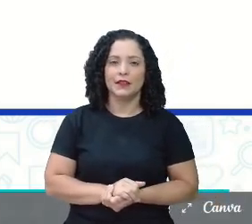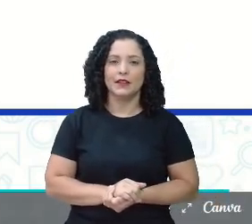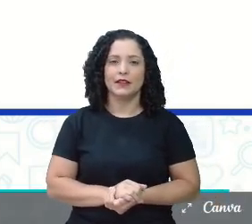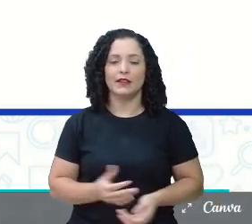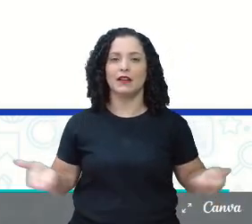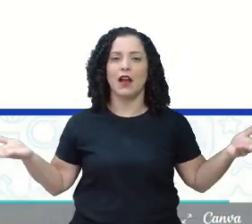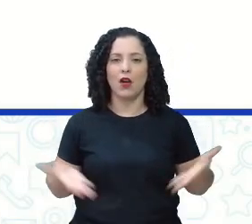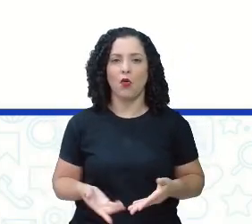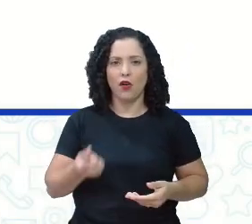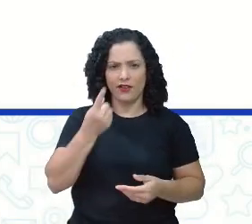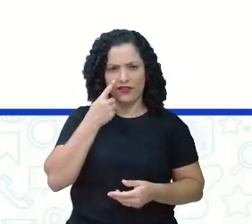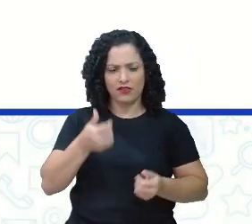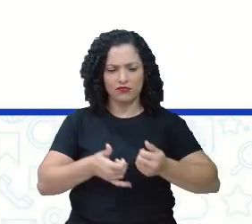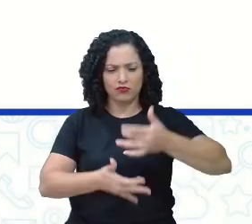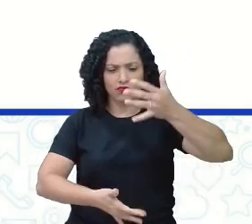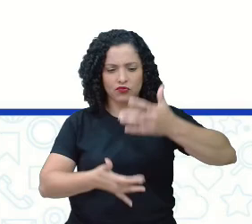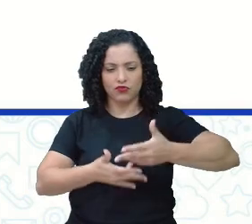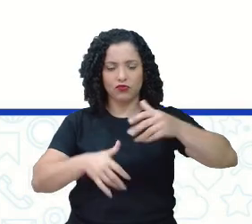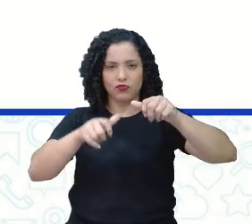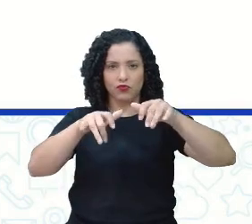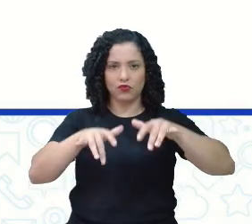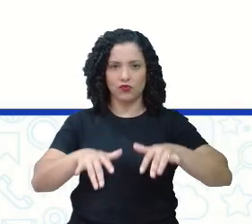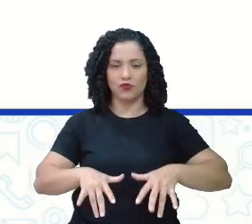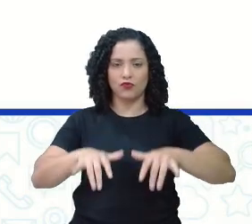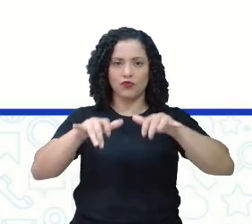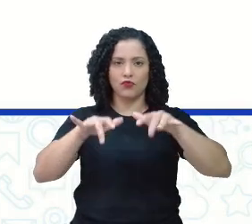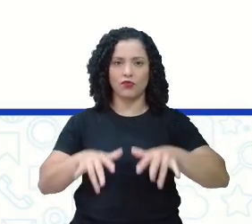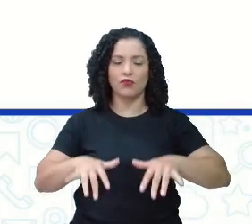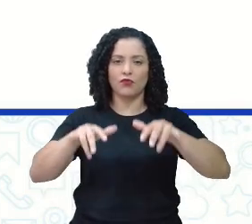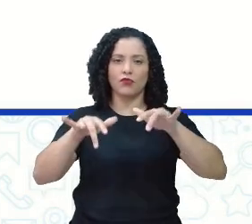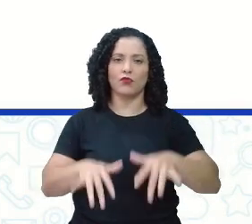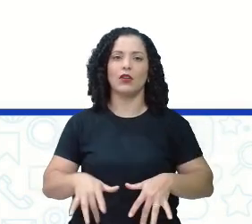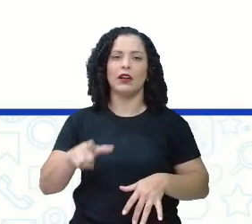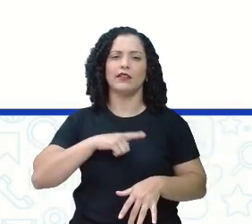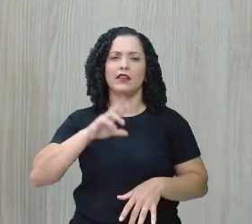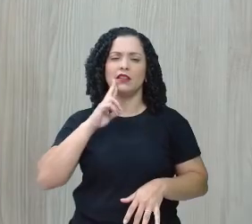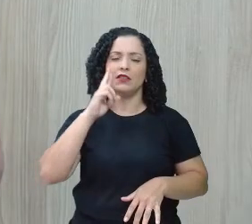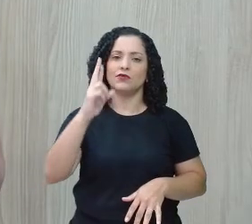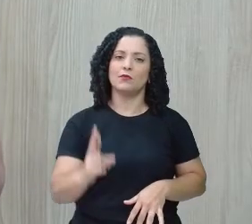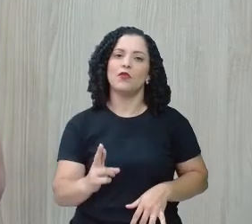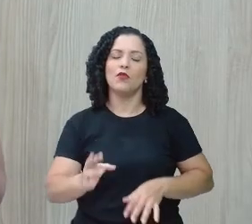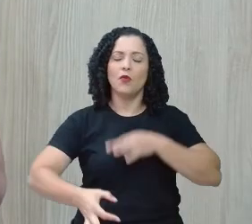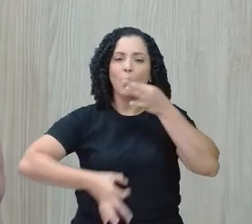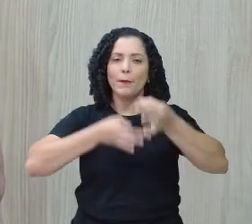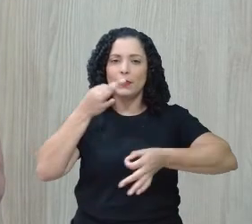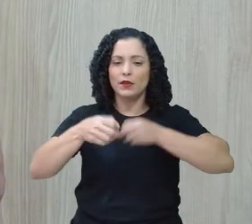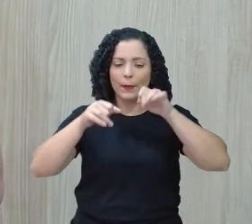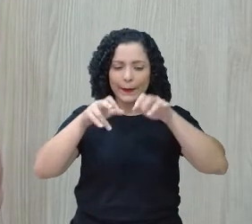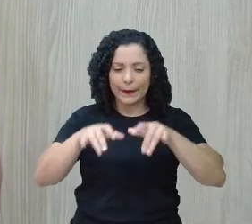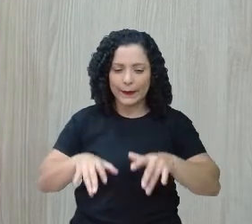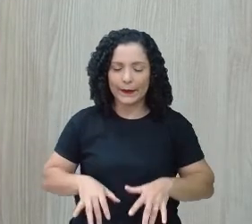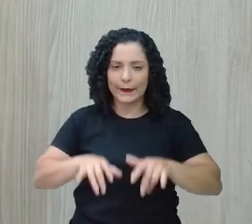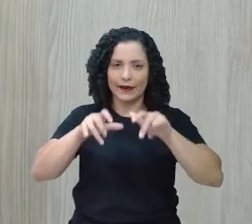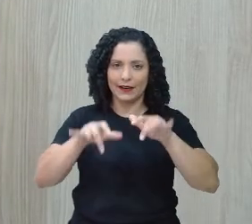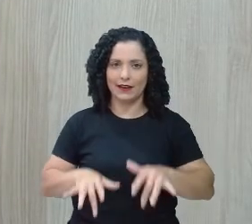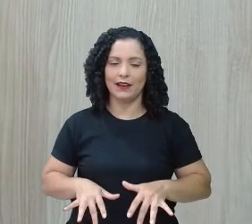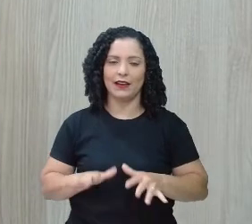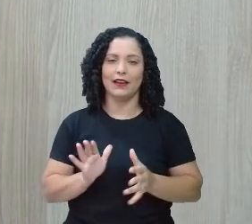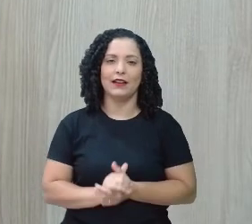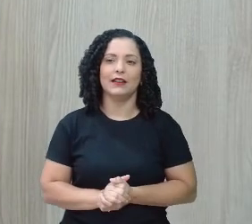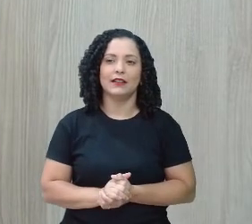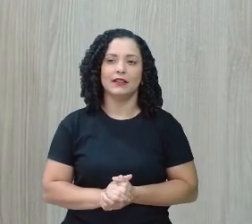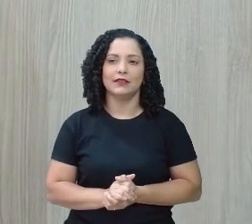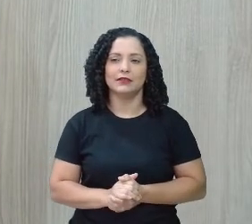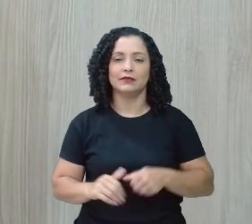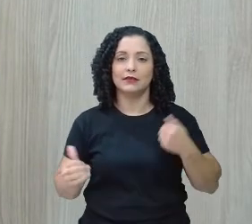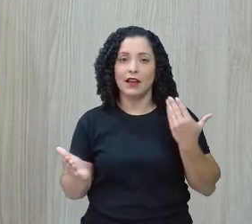aqui, como é que está essa questão. Se alguém falou alguma coisa, deixou algum comentário em